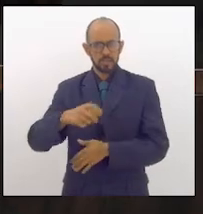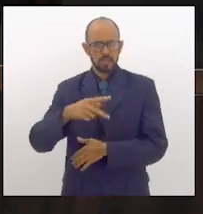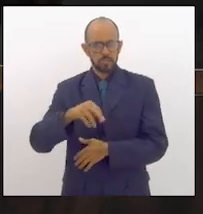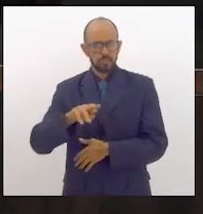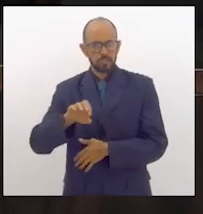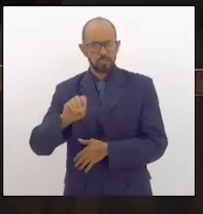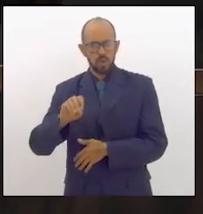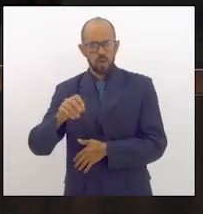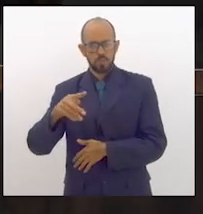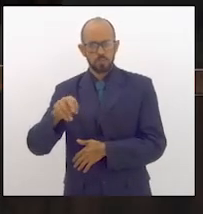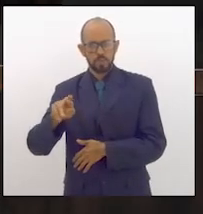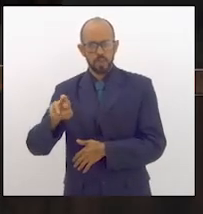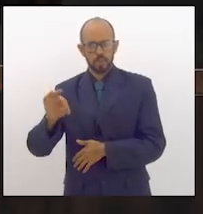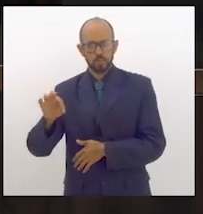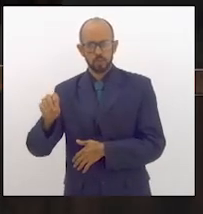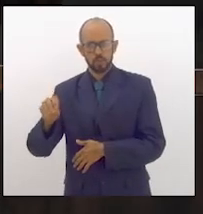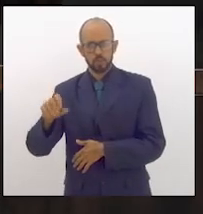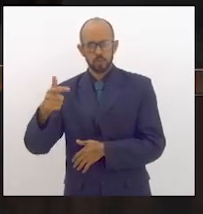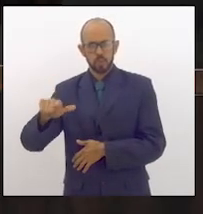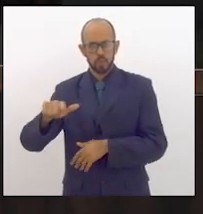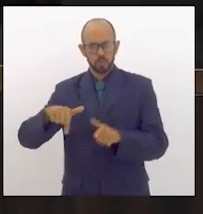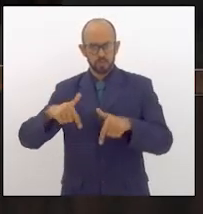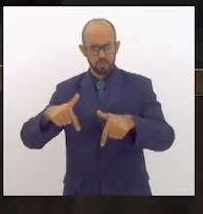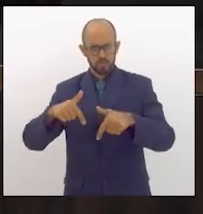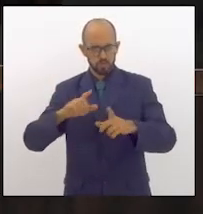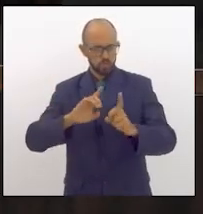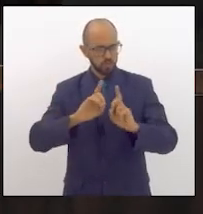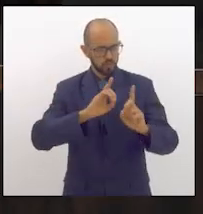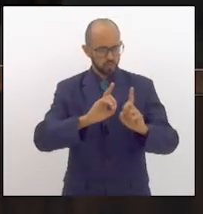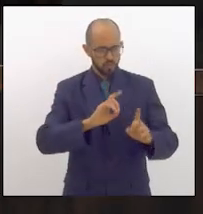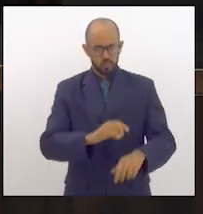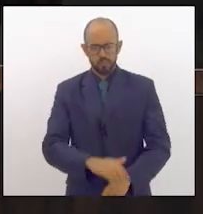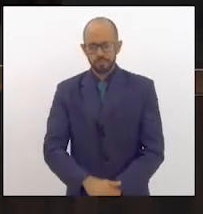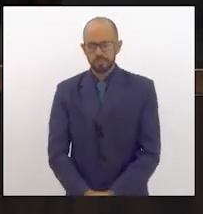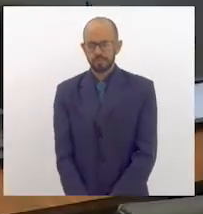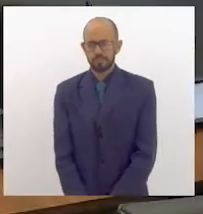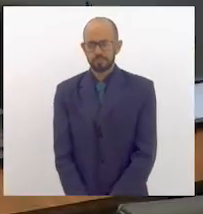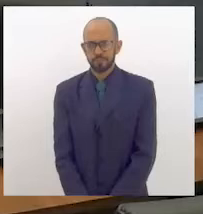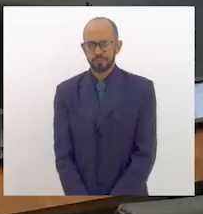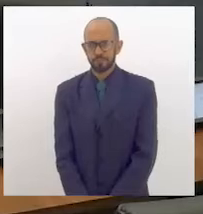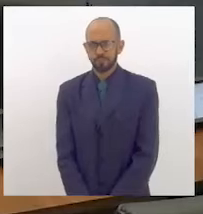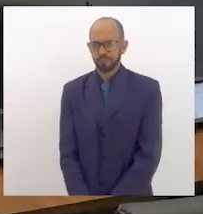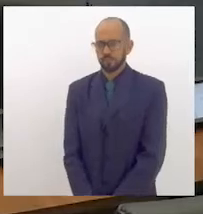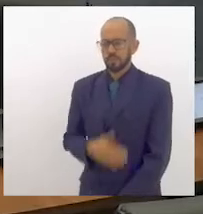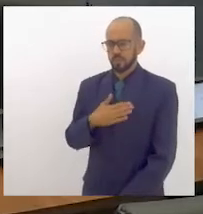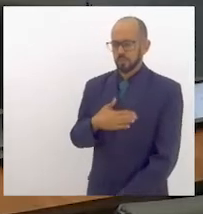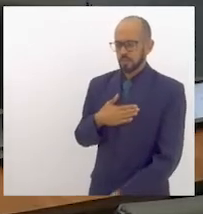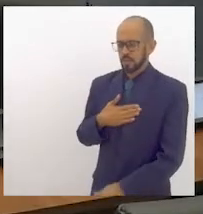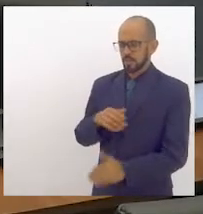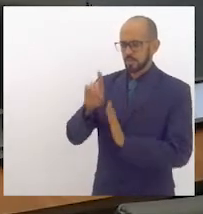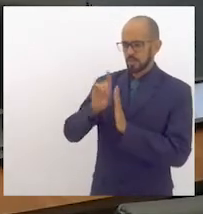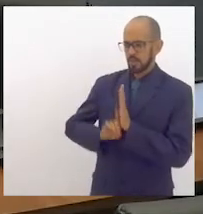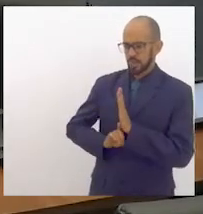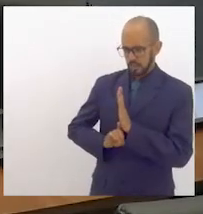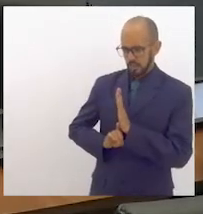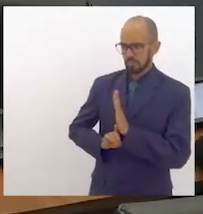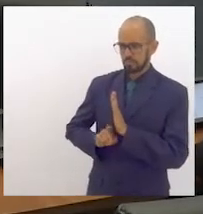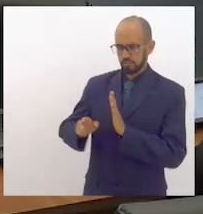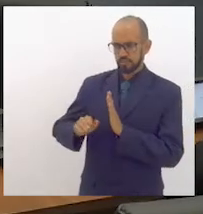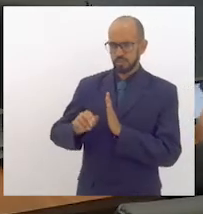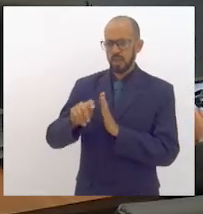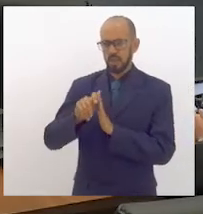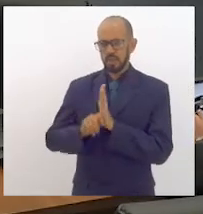e dá outras providências em discussão Eu não quero fazer declaração de voto é redação do vencido